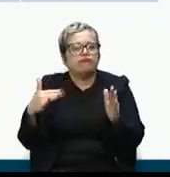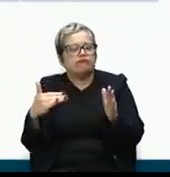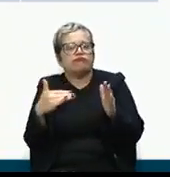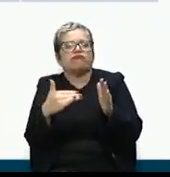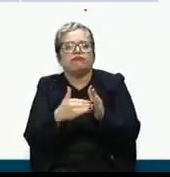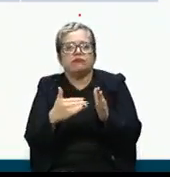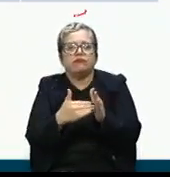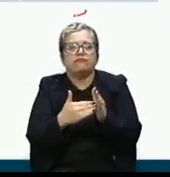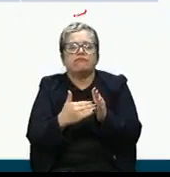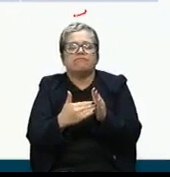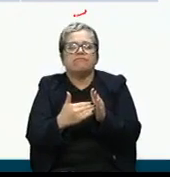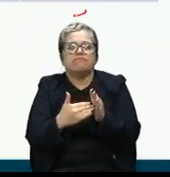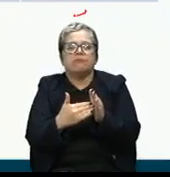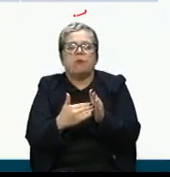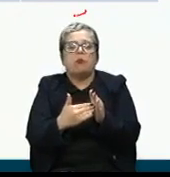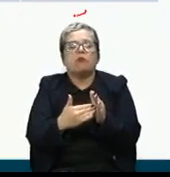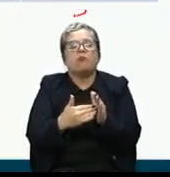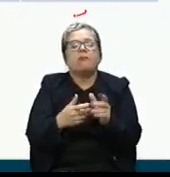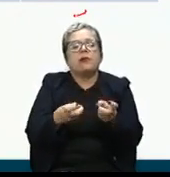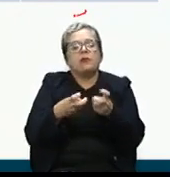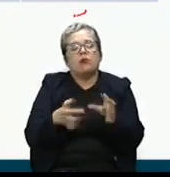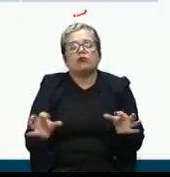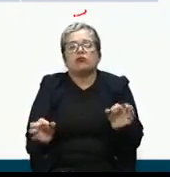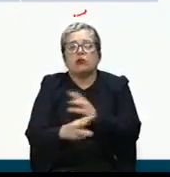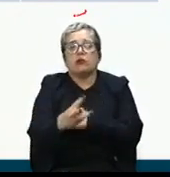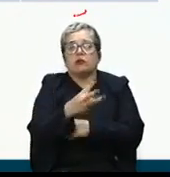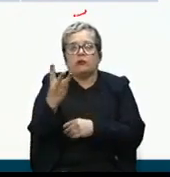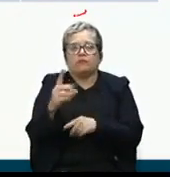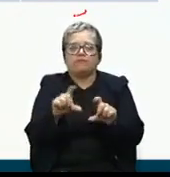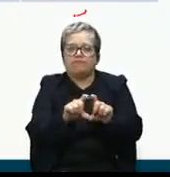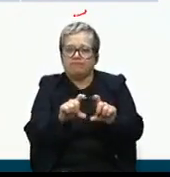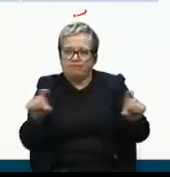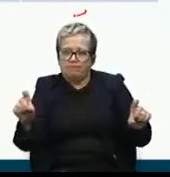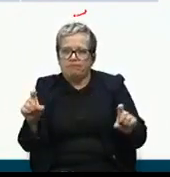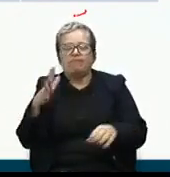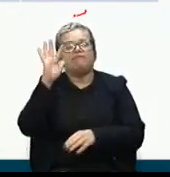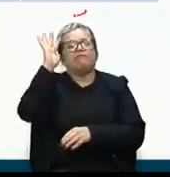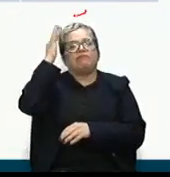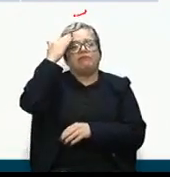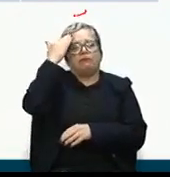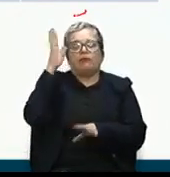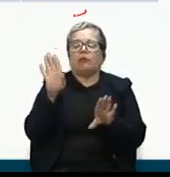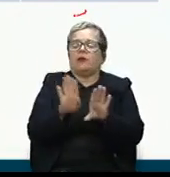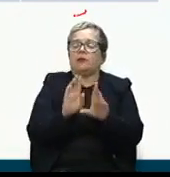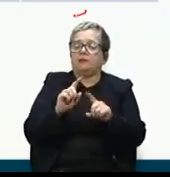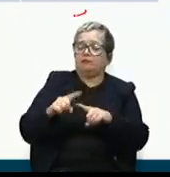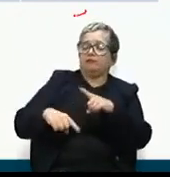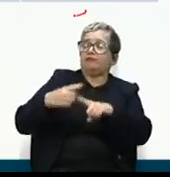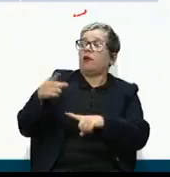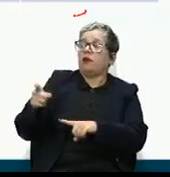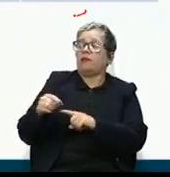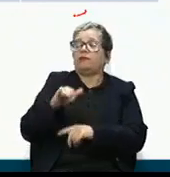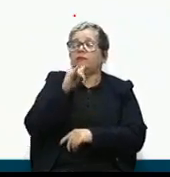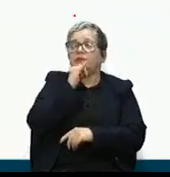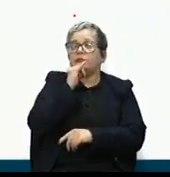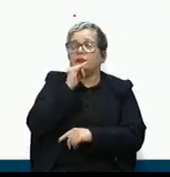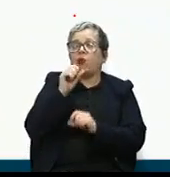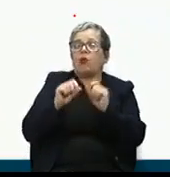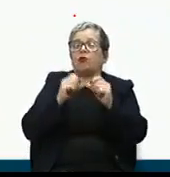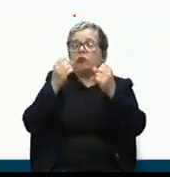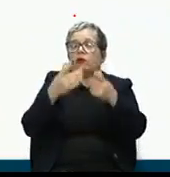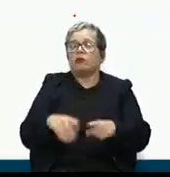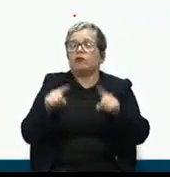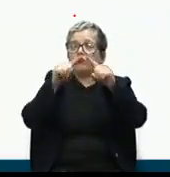até nós chegarmos aqui à terceira linha. Nós vamos entender, então, a partir desse exemplo, qual é a definição